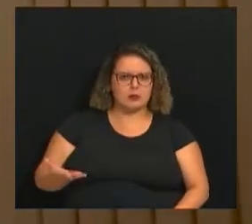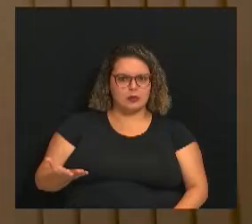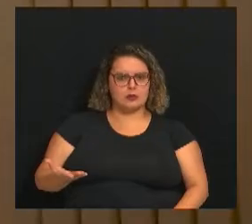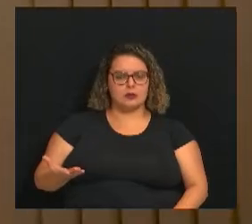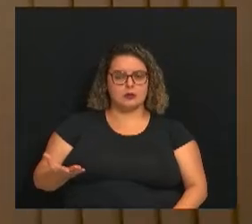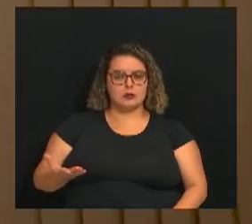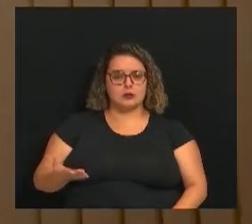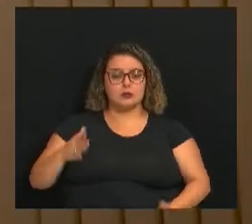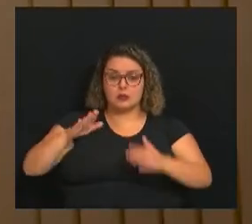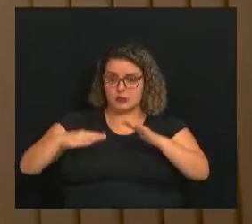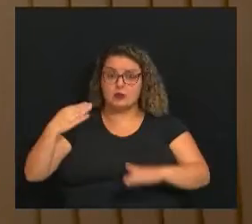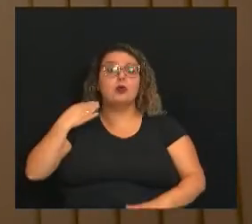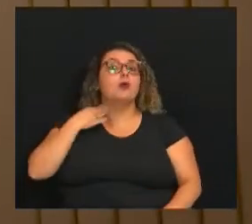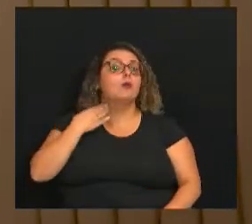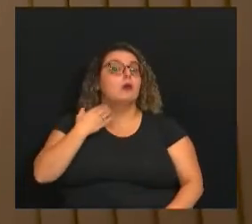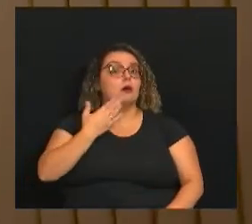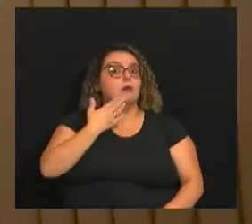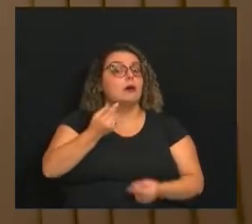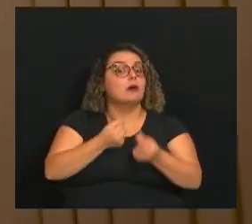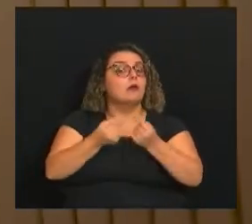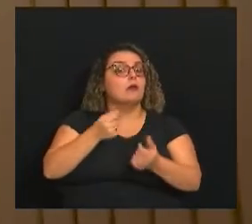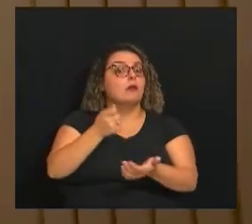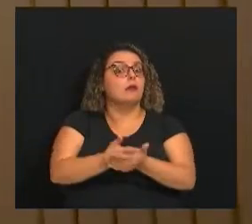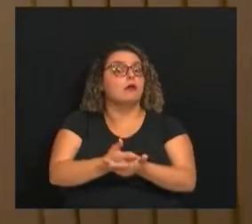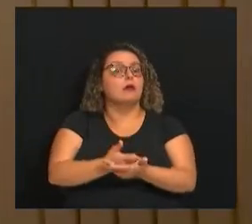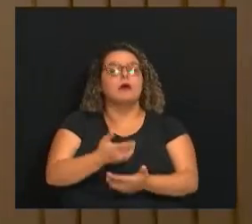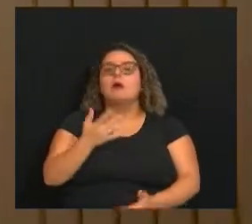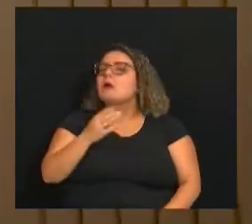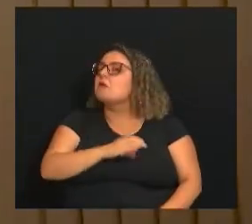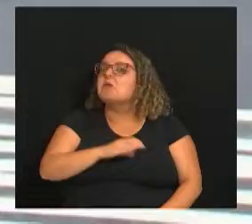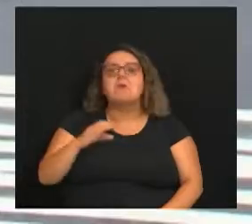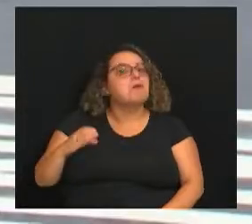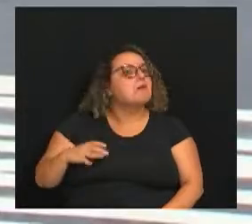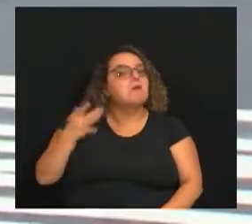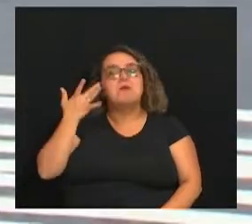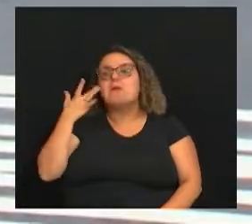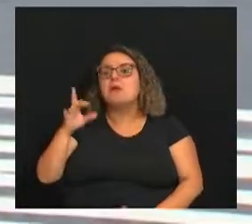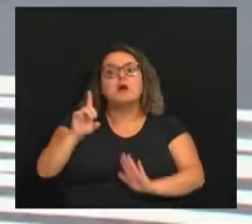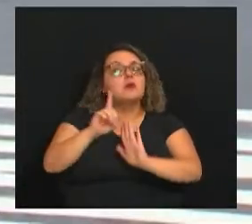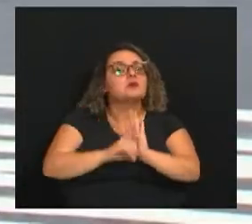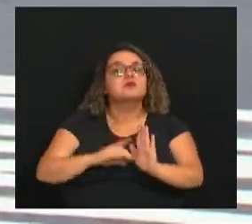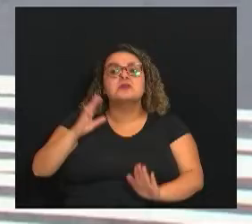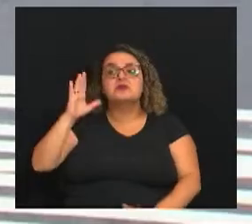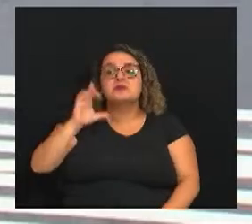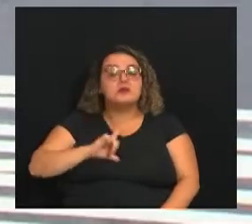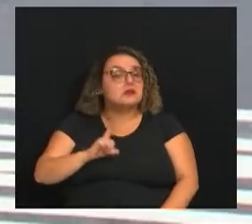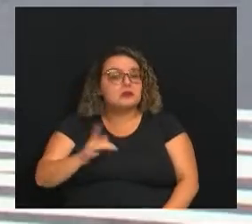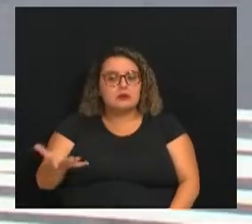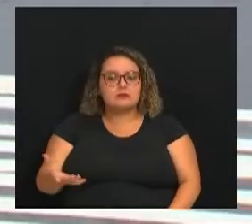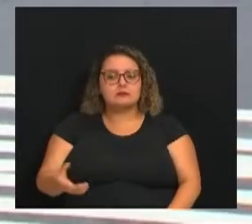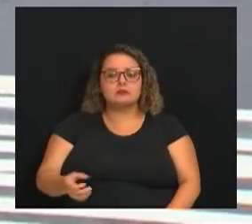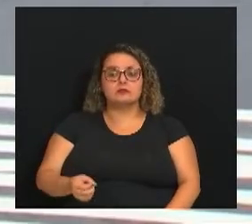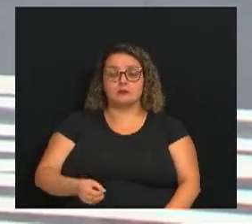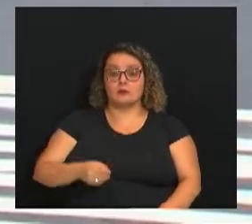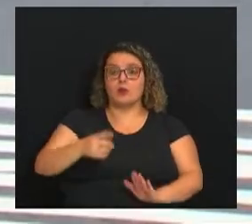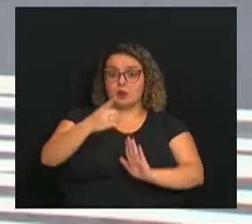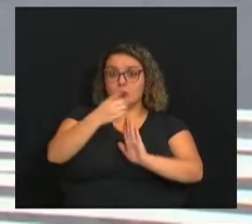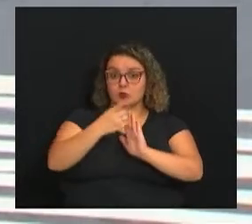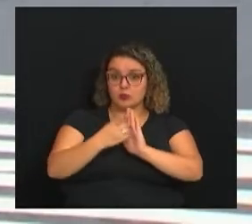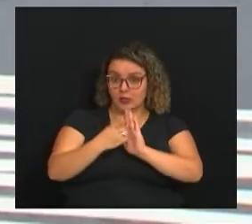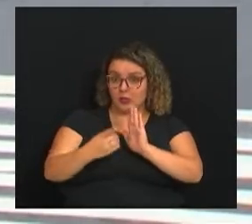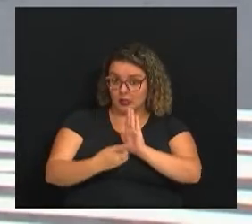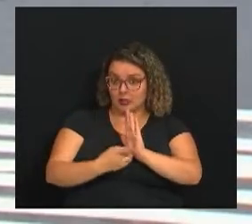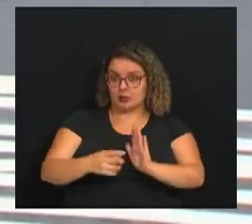essas tarifas do seu cliente sem o cliente estar sabendo do direito que ele tem. Segundo o decreto da Prefeitura, o PROCON